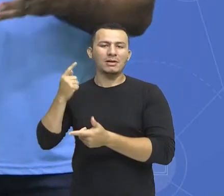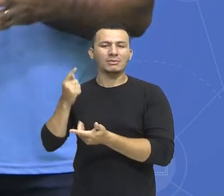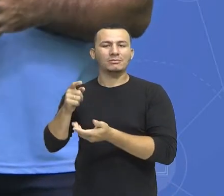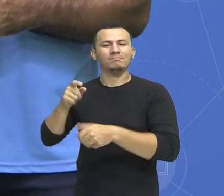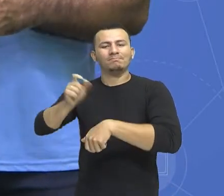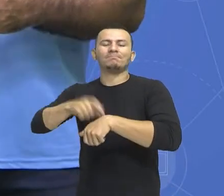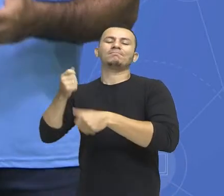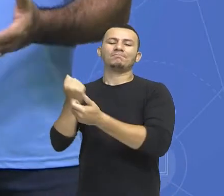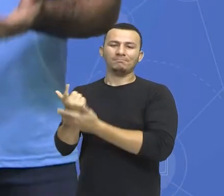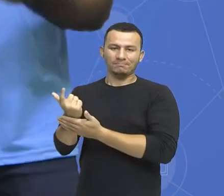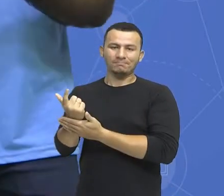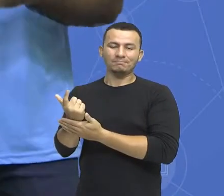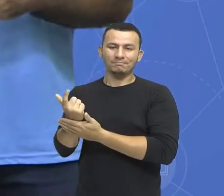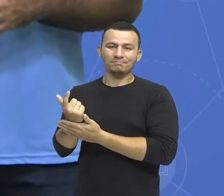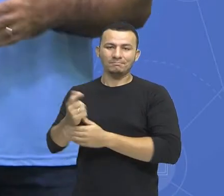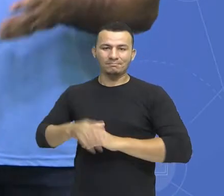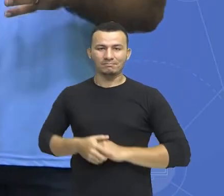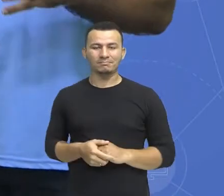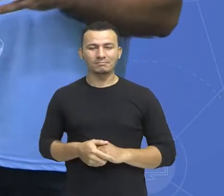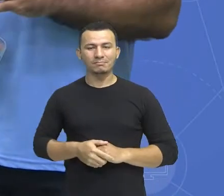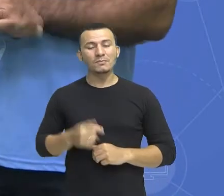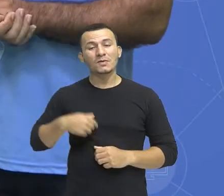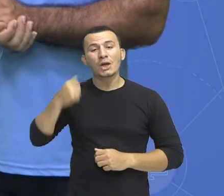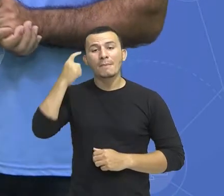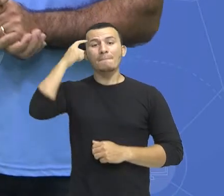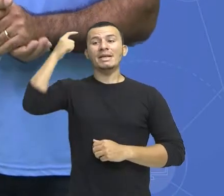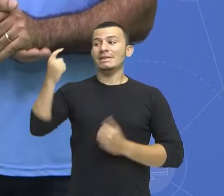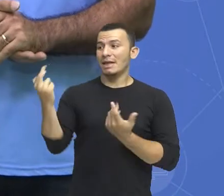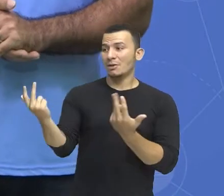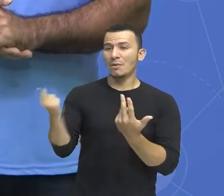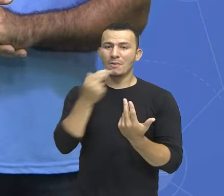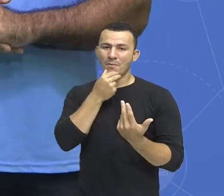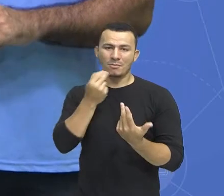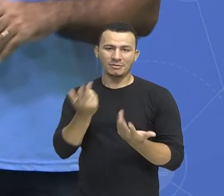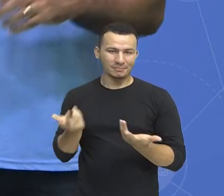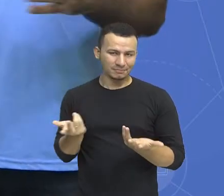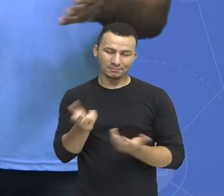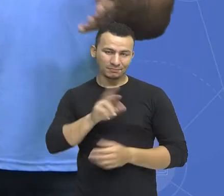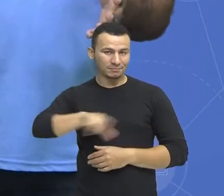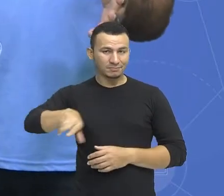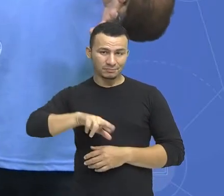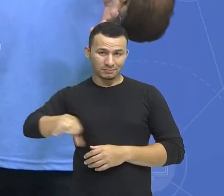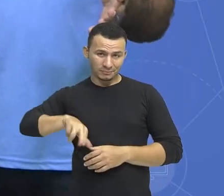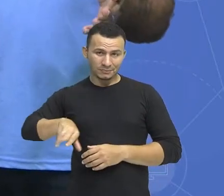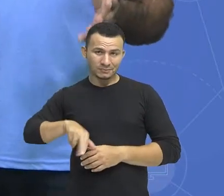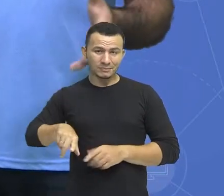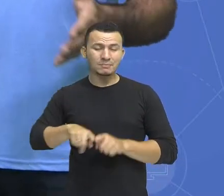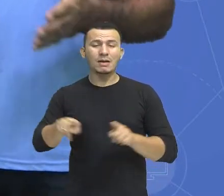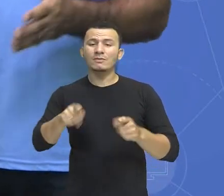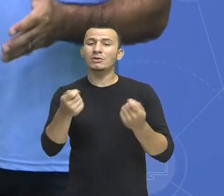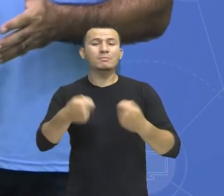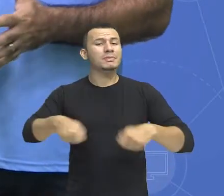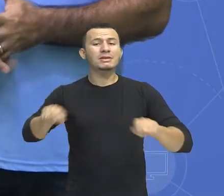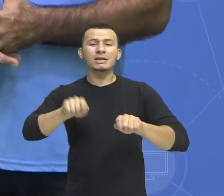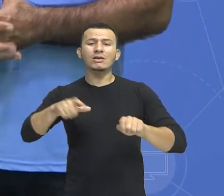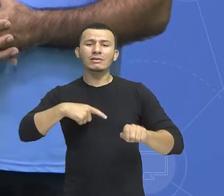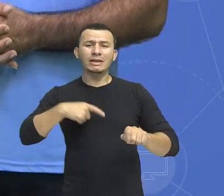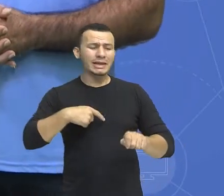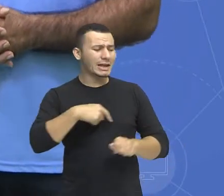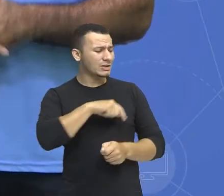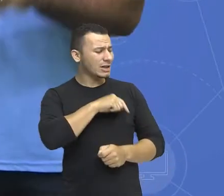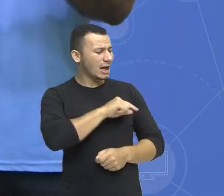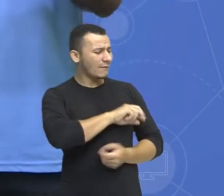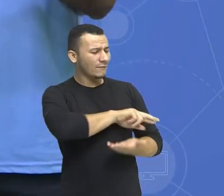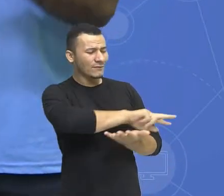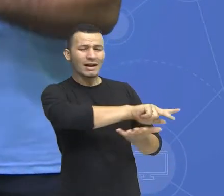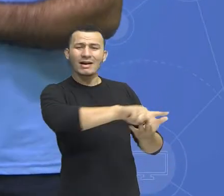quis comprar aquilo, inconscientemente achando que vai ficar igual a ele. Quando na verdade você não tinha nem necessidade, já tinha ali um tênis muito